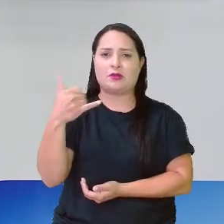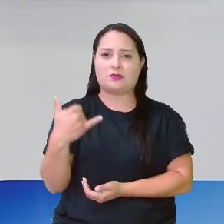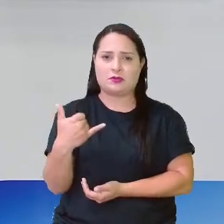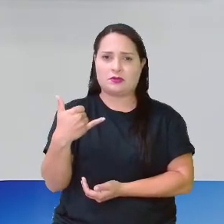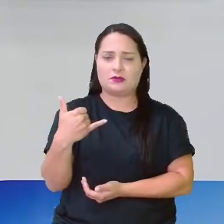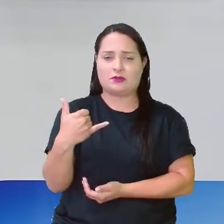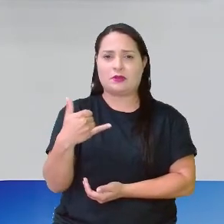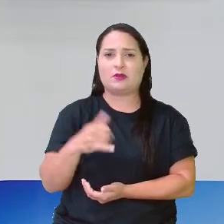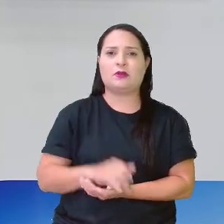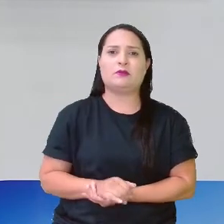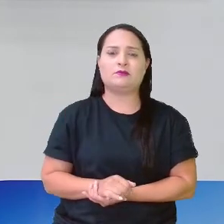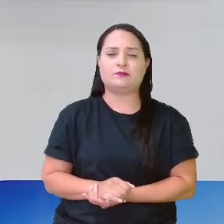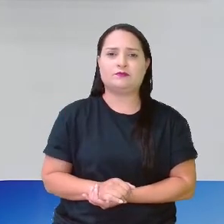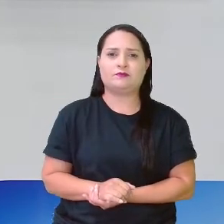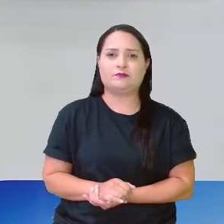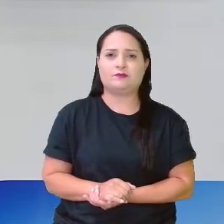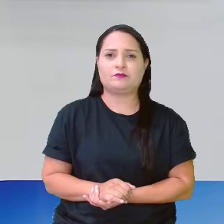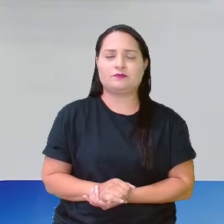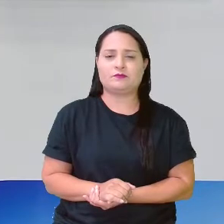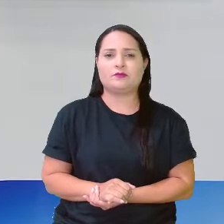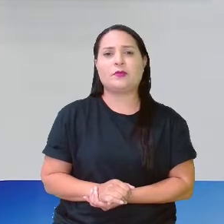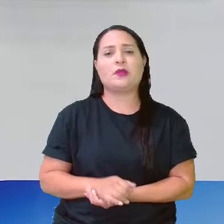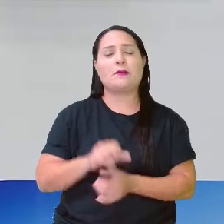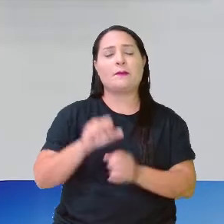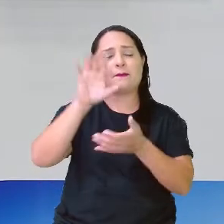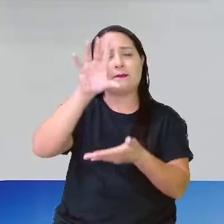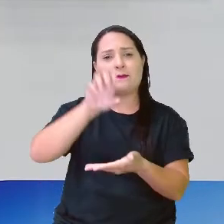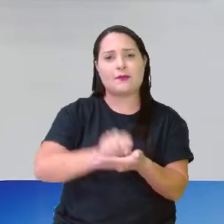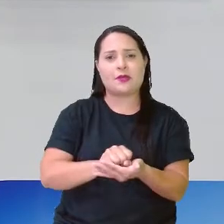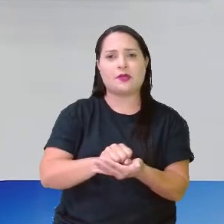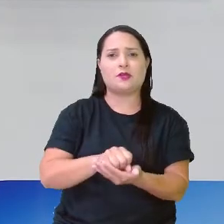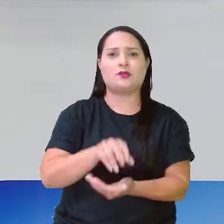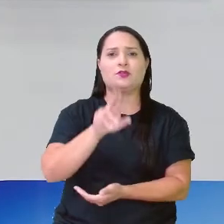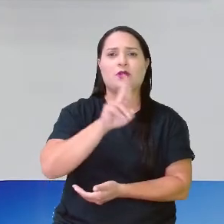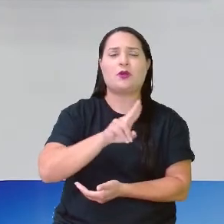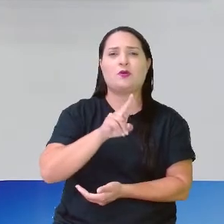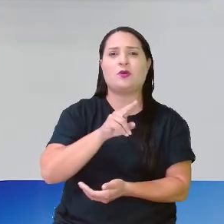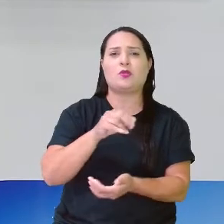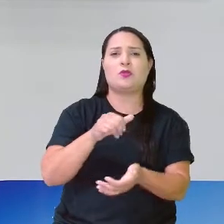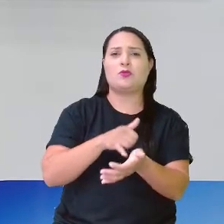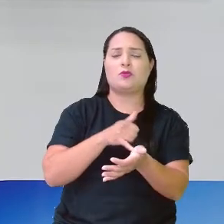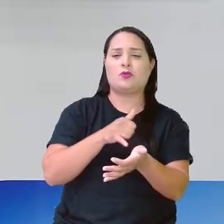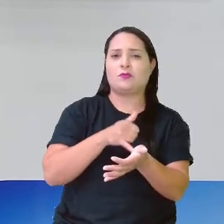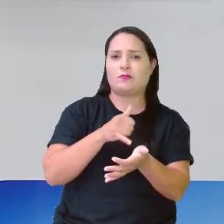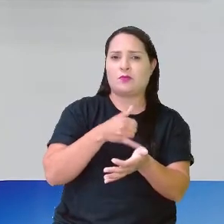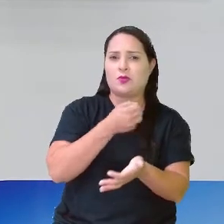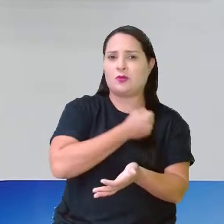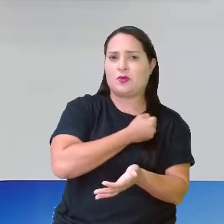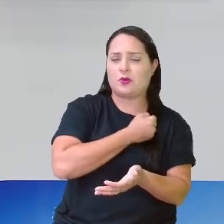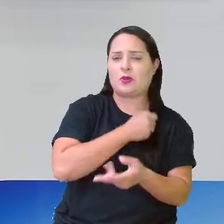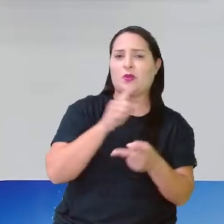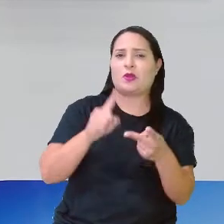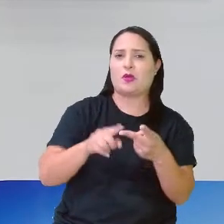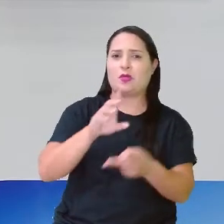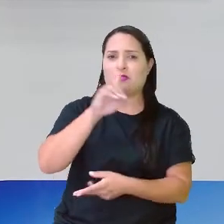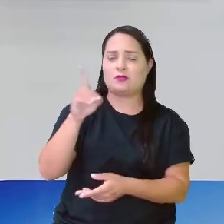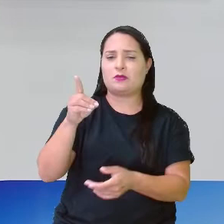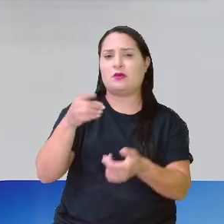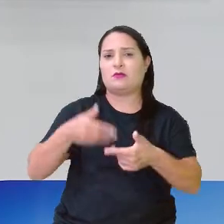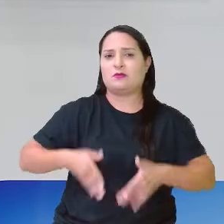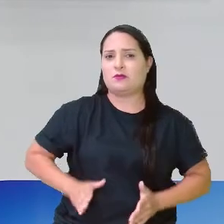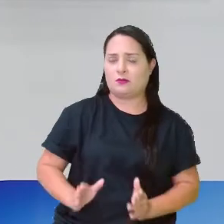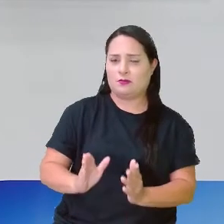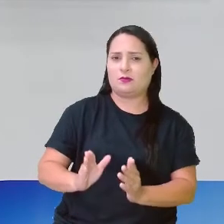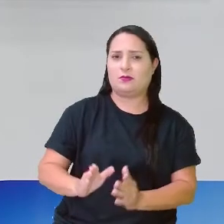seja Android ou iOS. Então, baixa lá, usa o número da matrícula, né? Sua data de nascimento e vocês vão poder